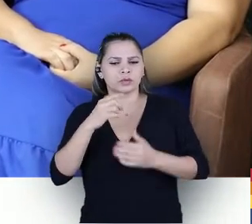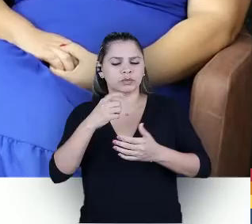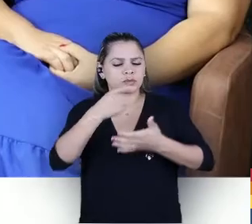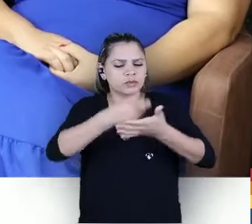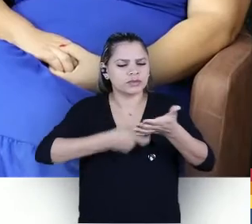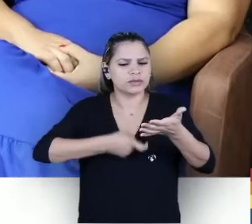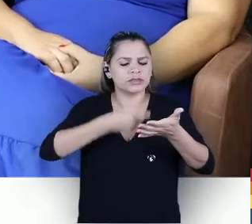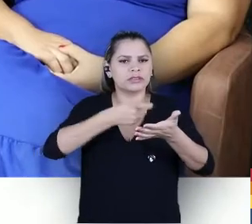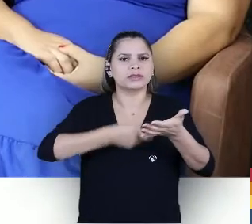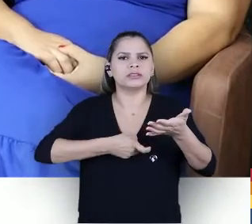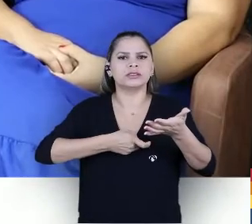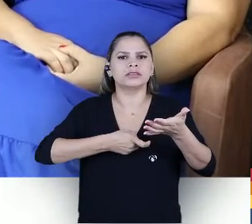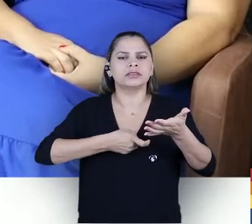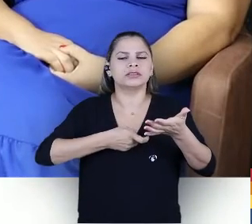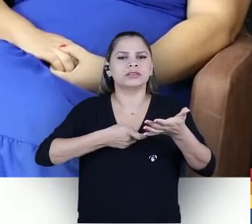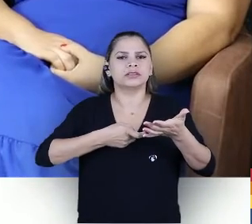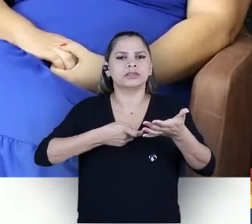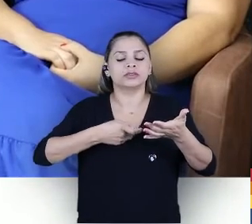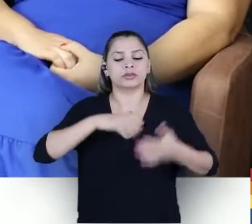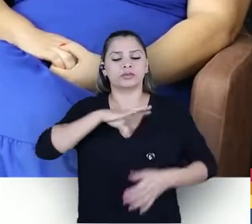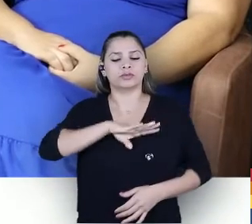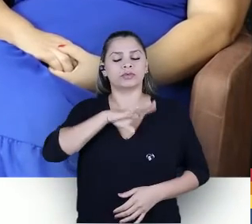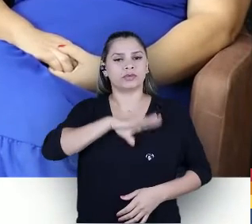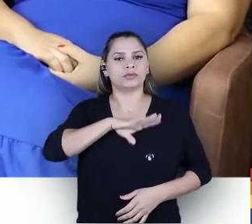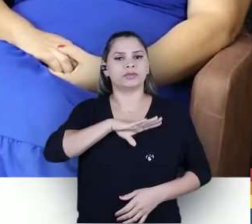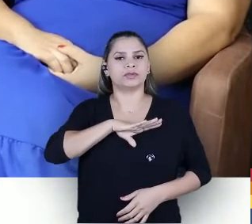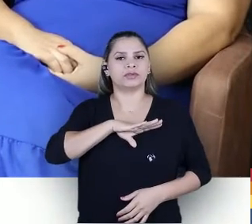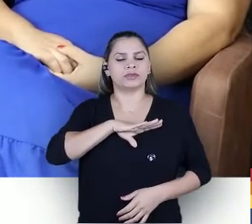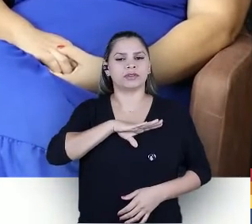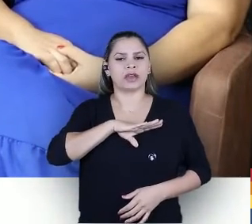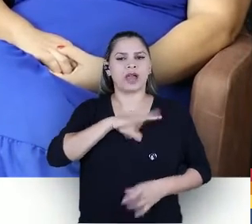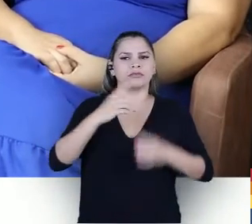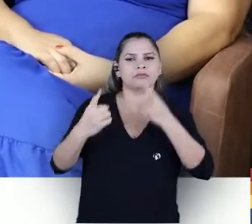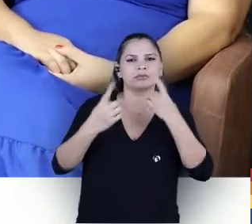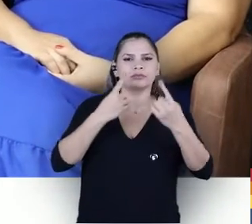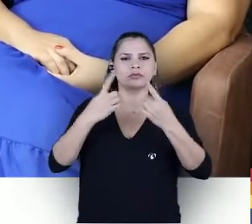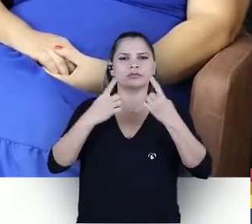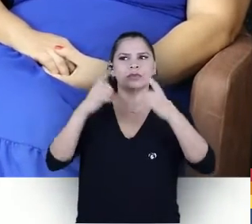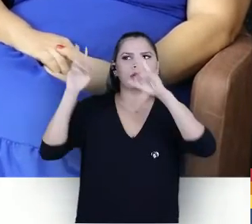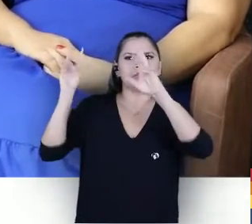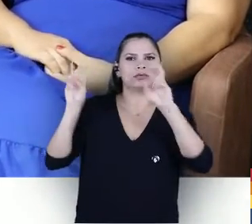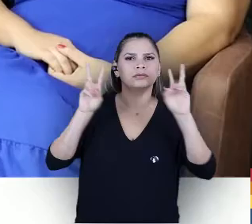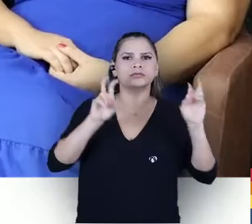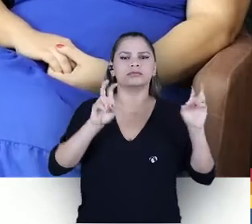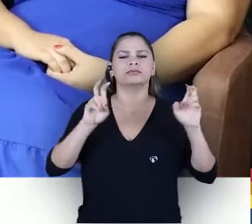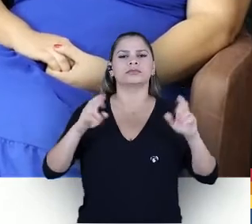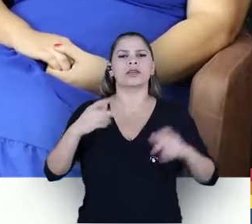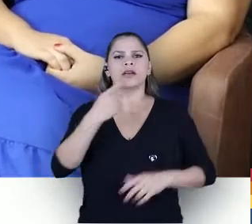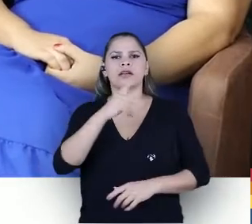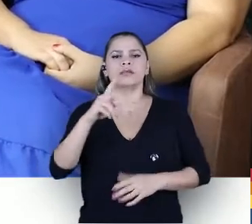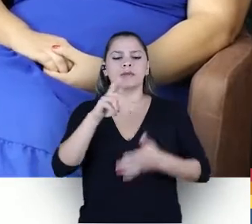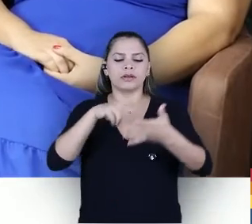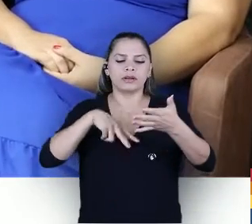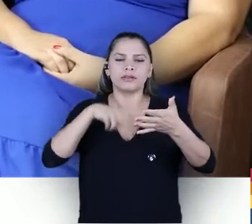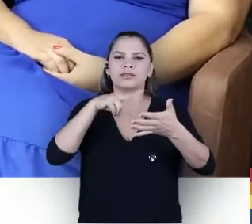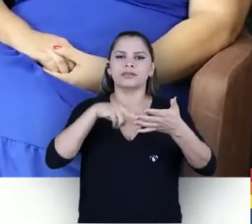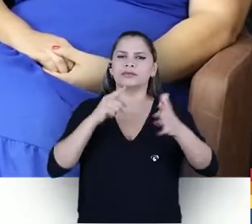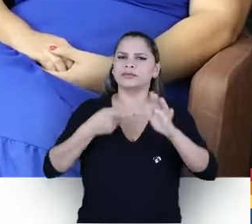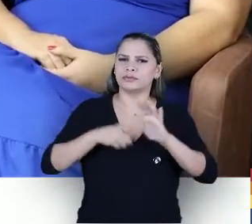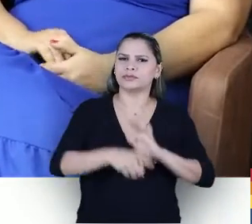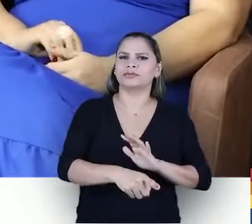da matemática, quanto para a minha. E por que não trazer também um texto que o professor de língua